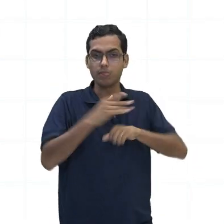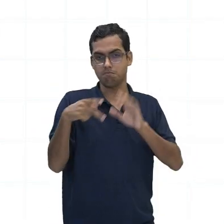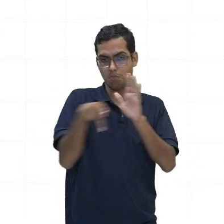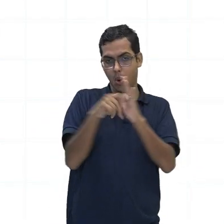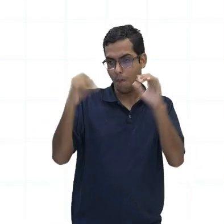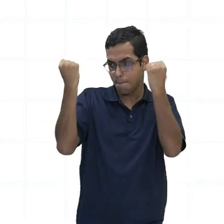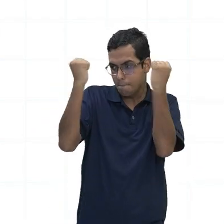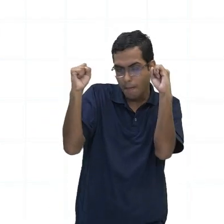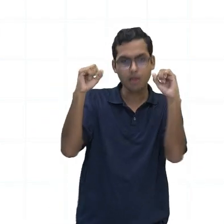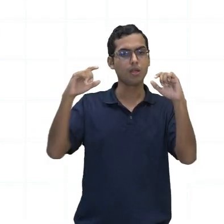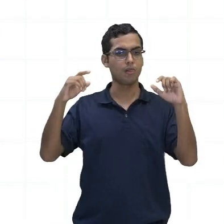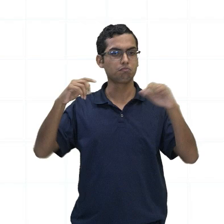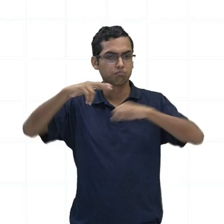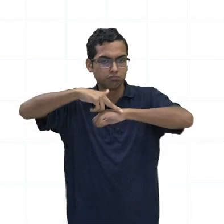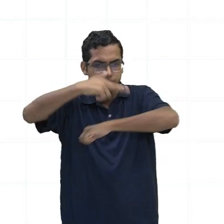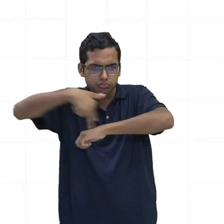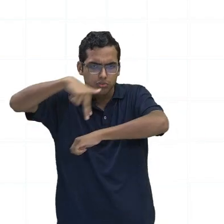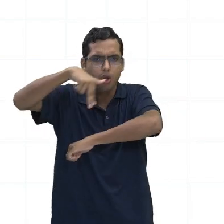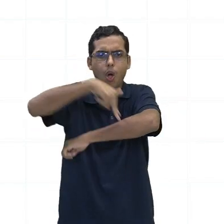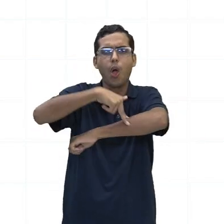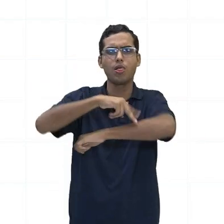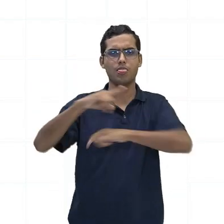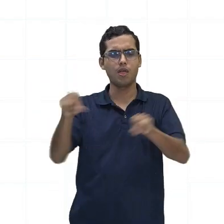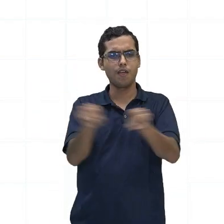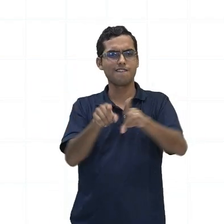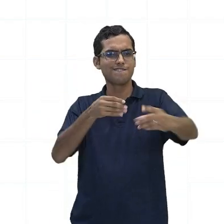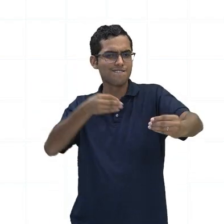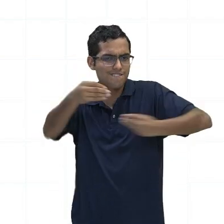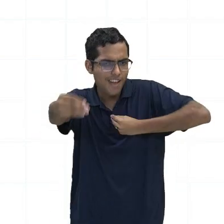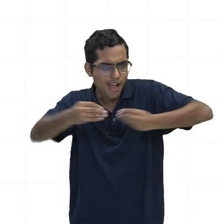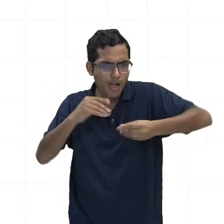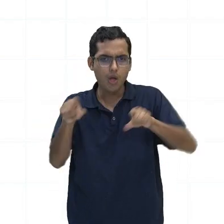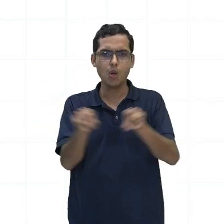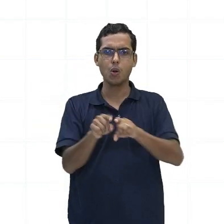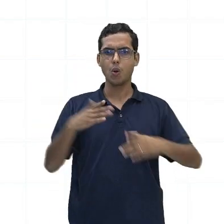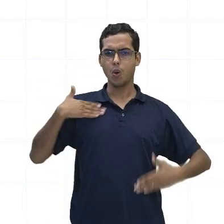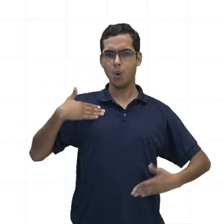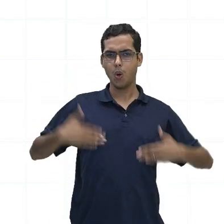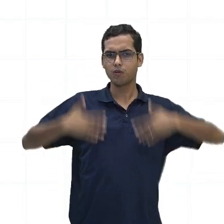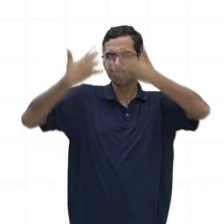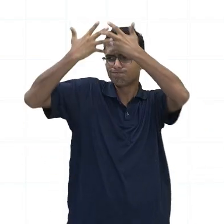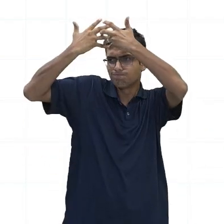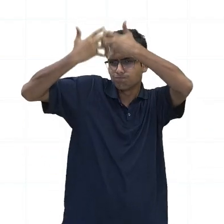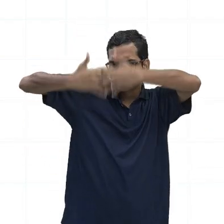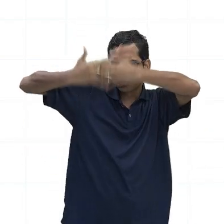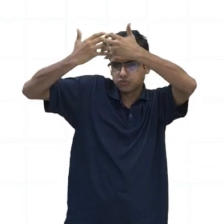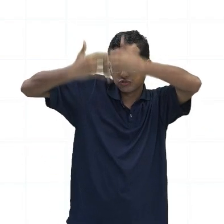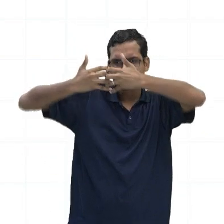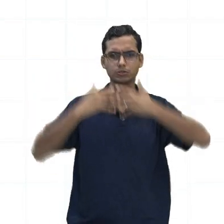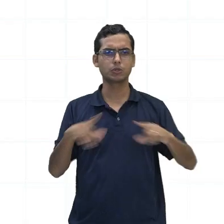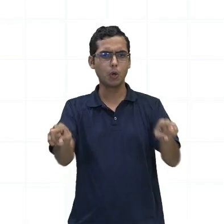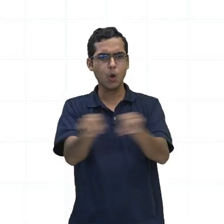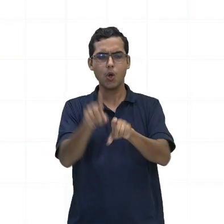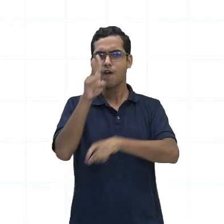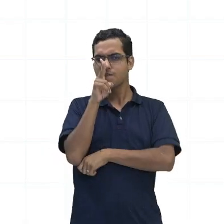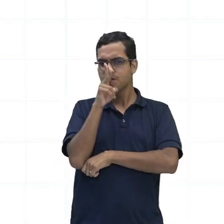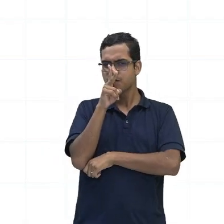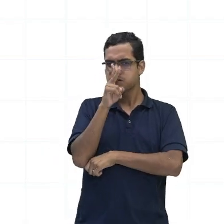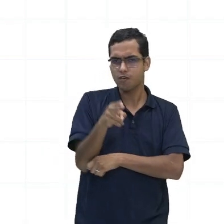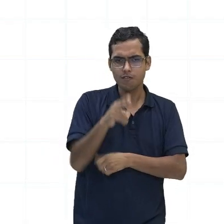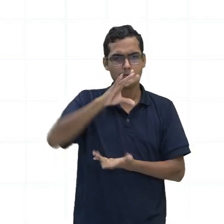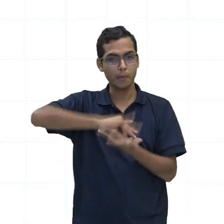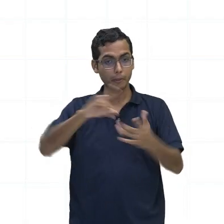que envolve aspectos físicos como flexibilidade, coordenação, motora e força. Ela pode